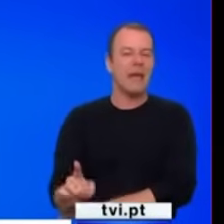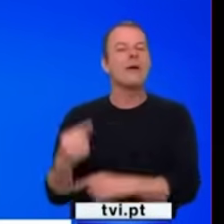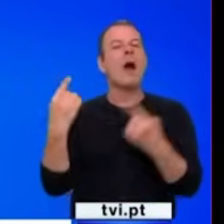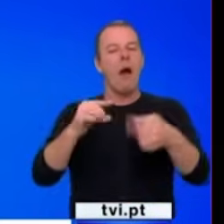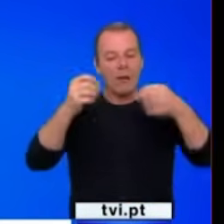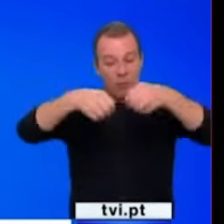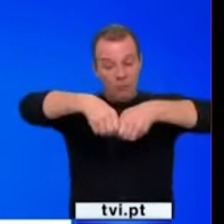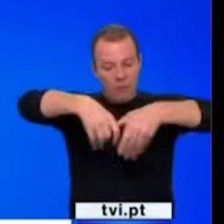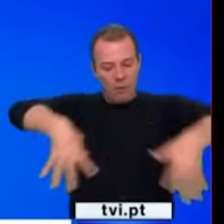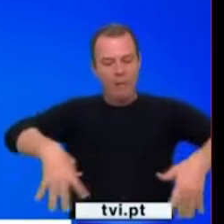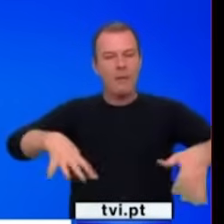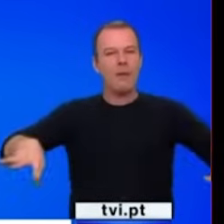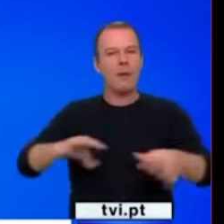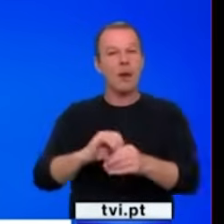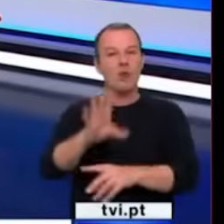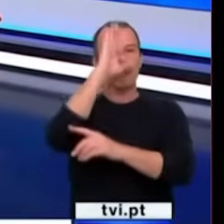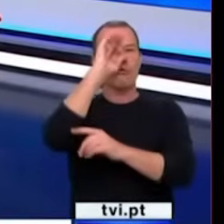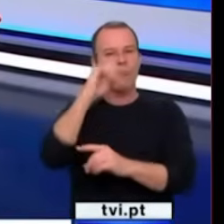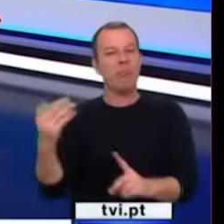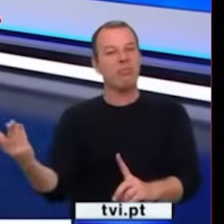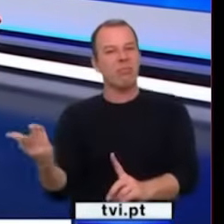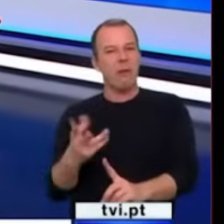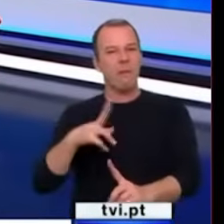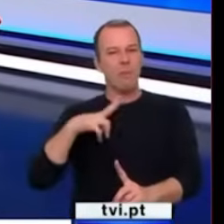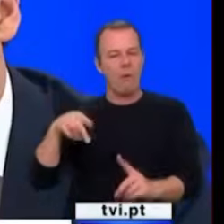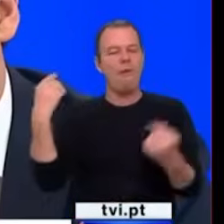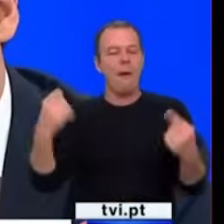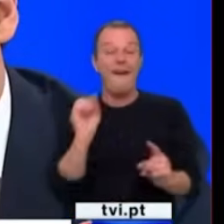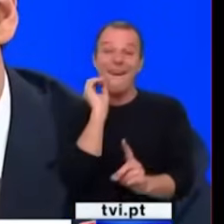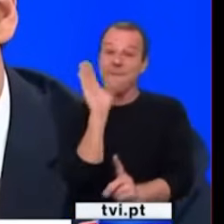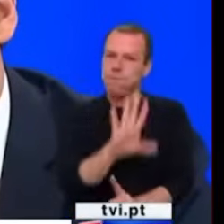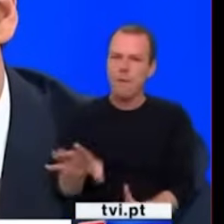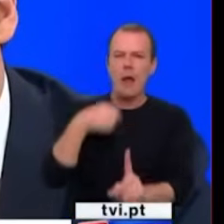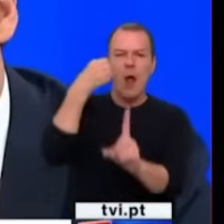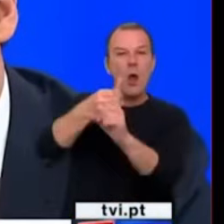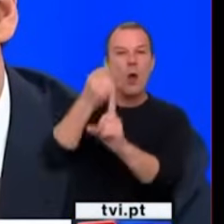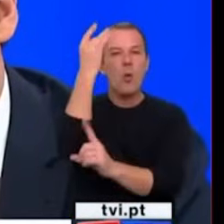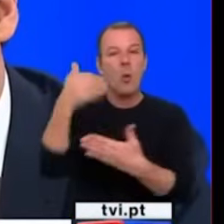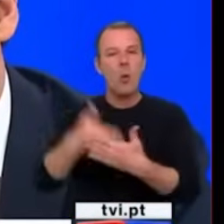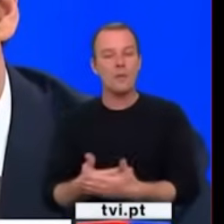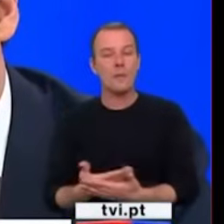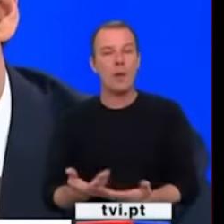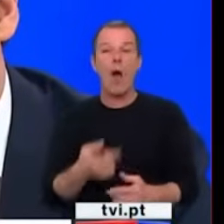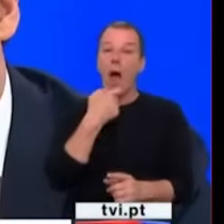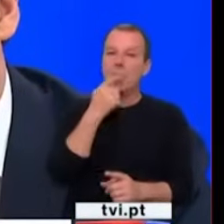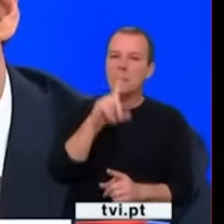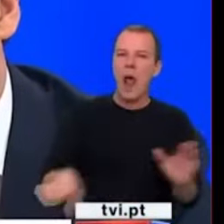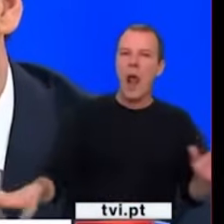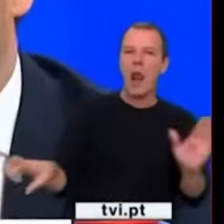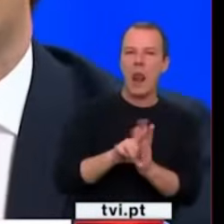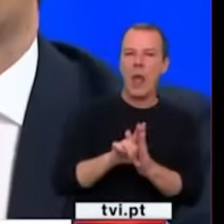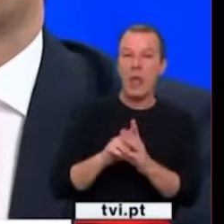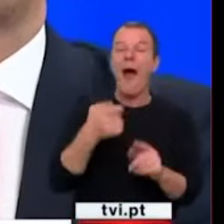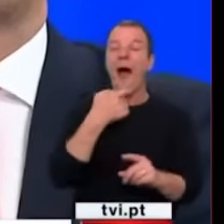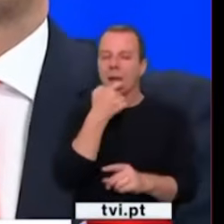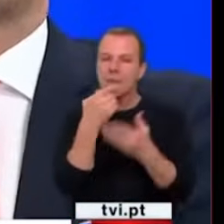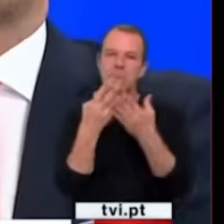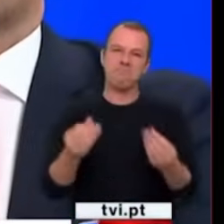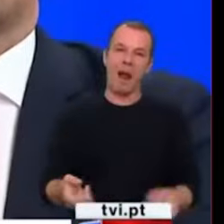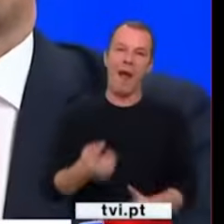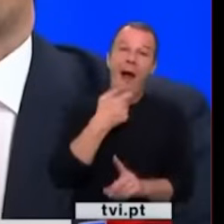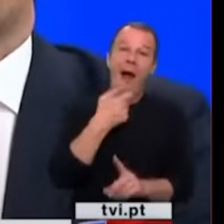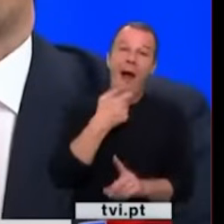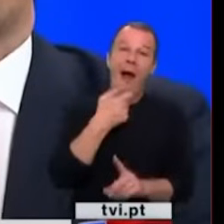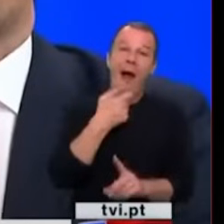estado direito português a forma de combater a forma de combater a corrupção é com a lei e com os meios Isso foi o que foi Garantido e é por isso que